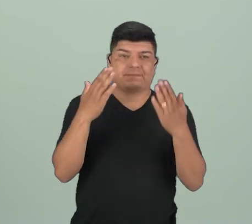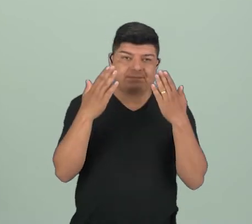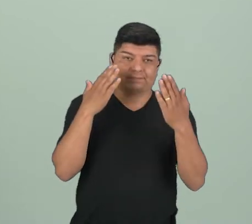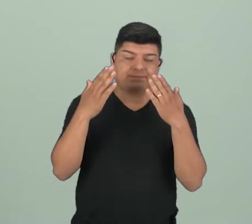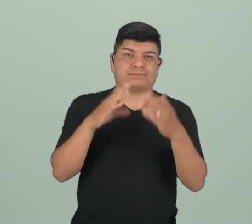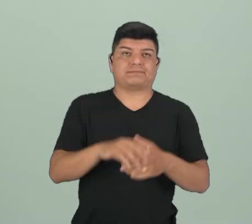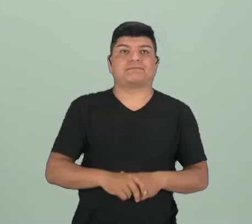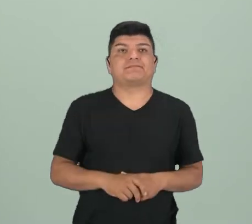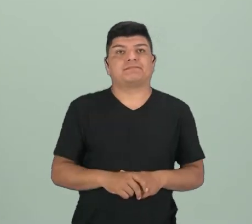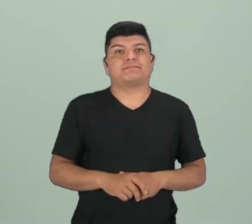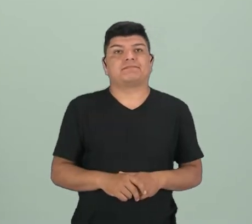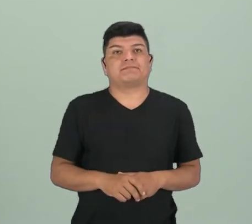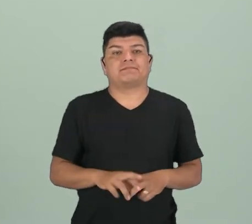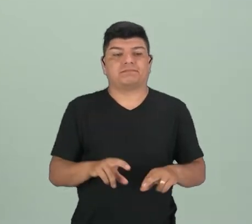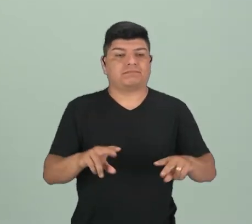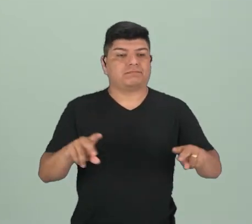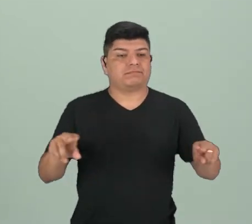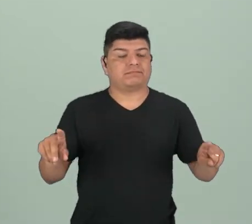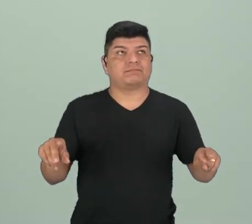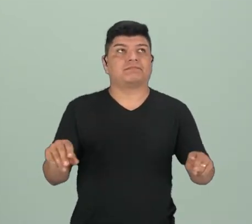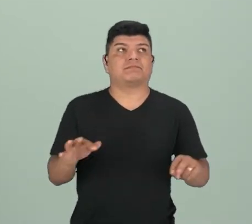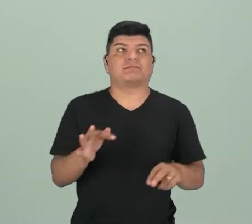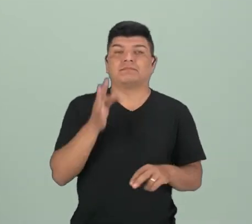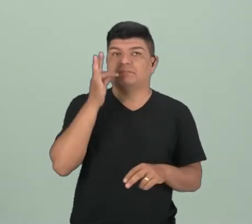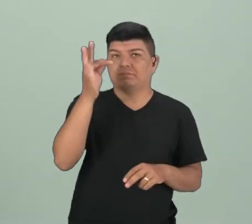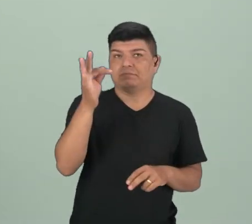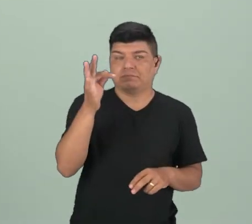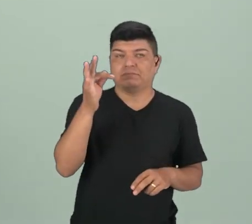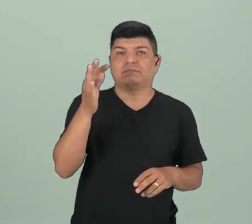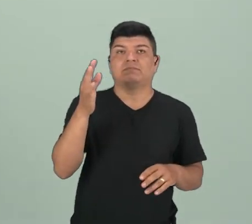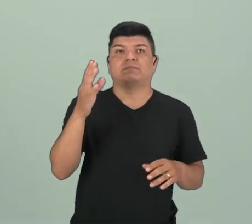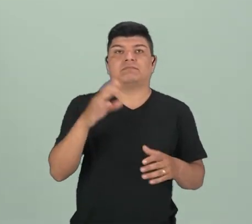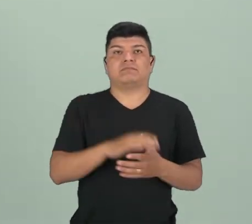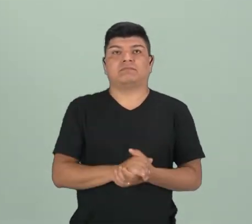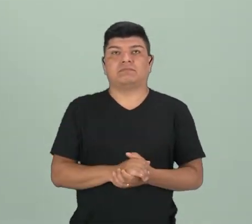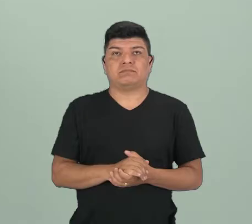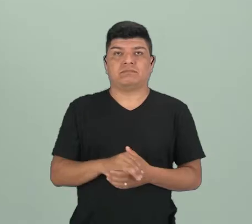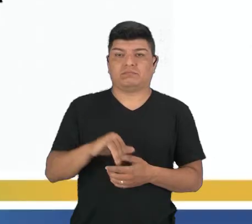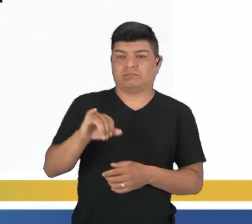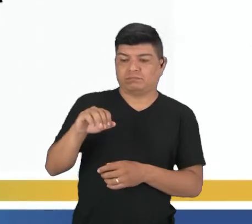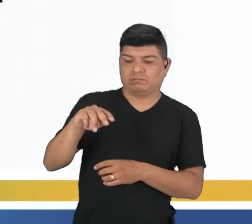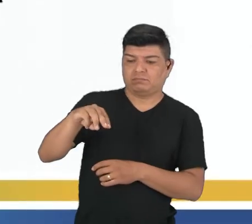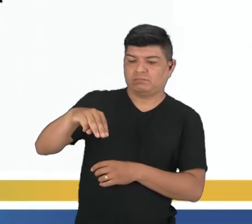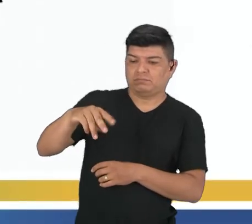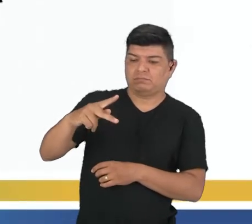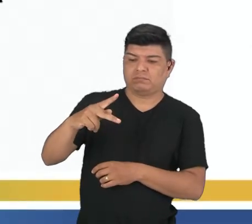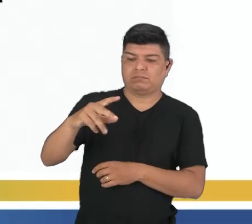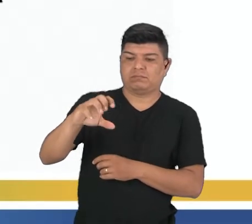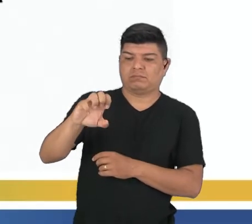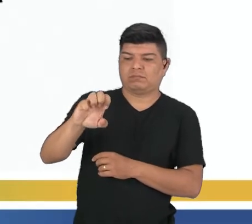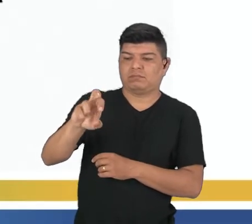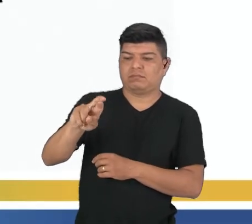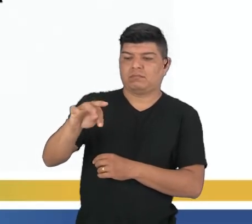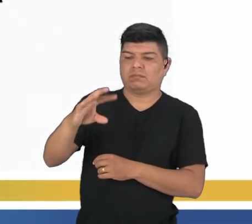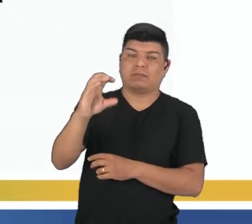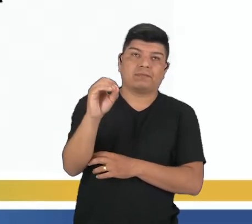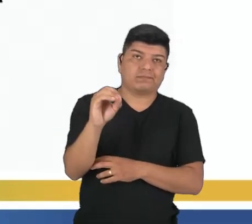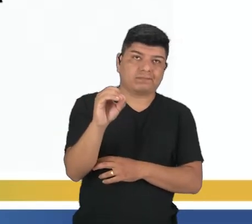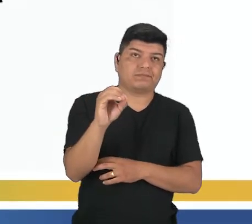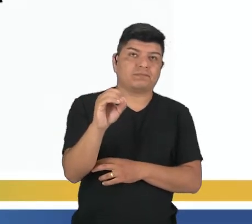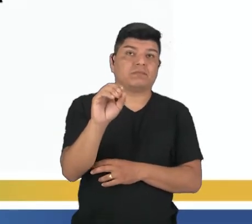né? A diferença ali, ó. Futuro perfeito, futuro imperfeito, perdão, e a perífrase,